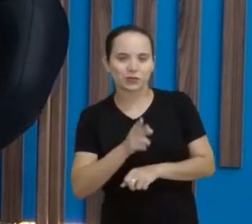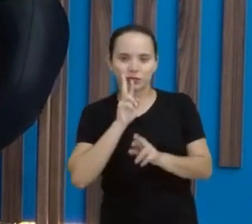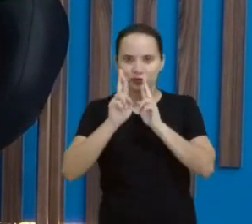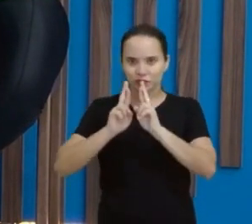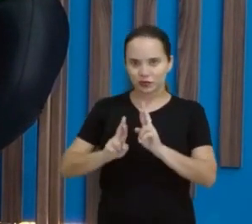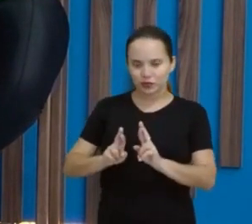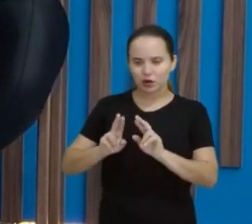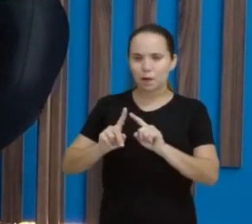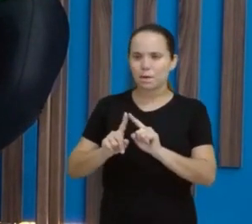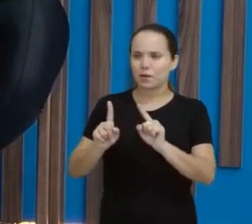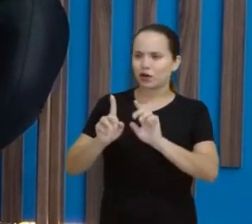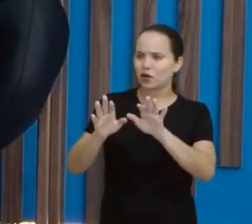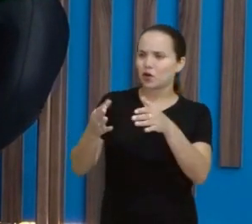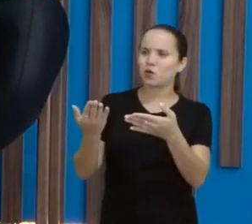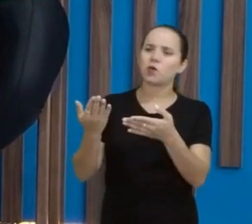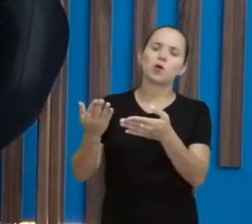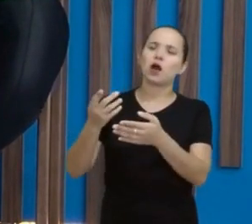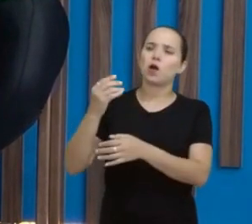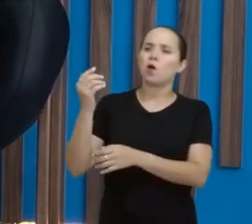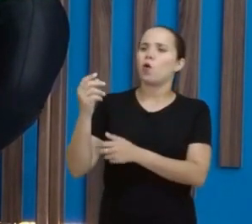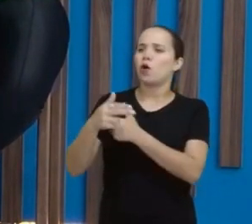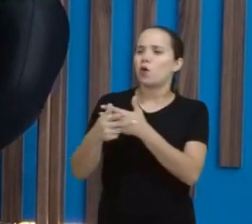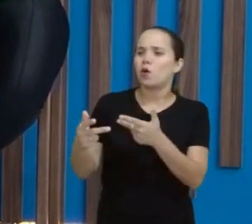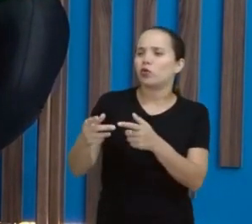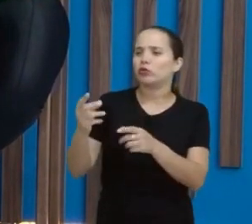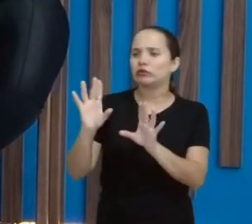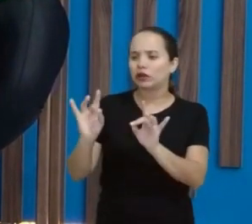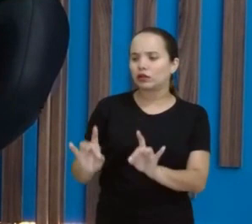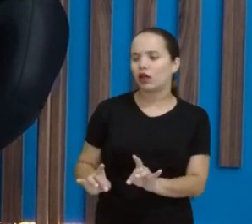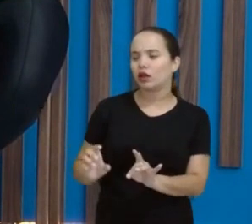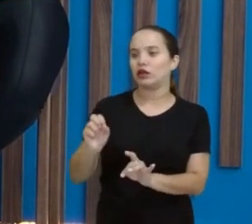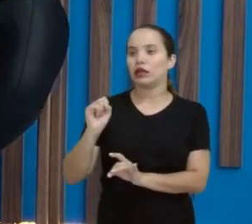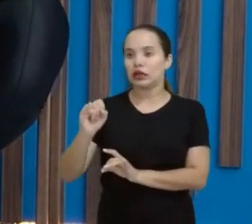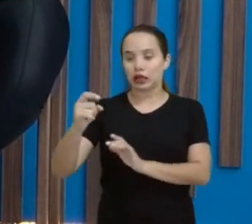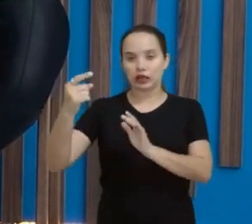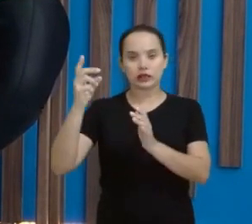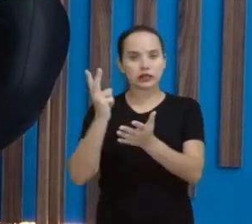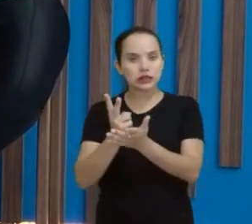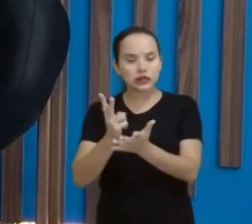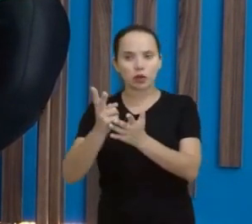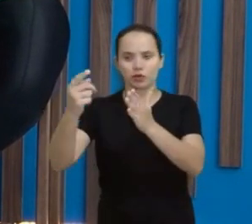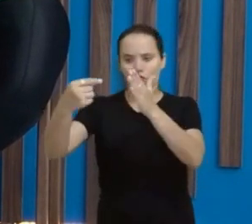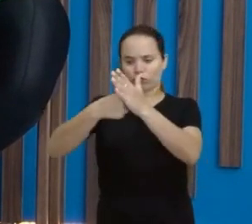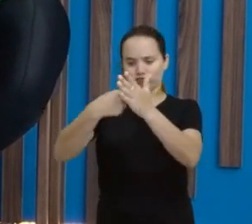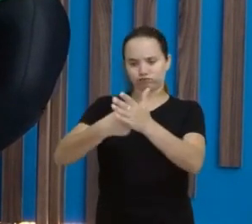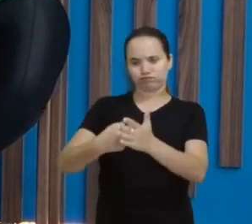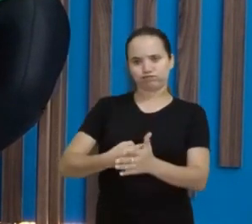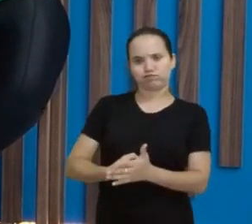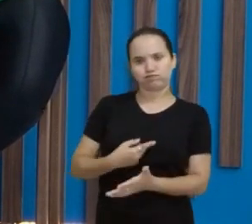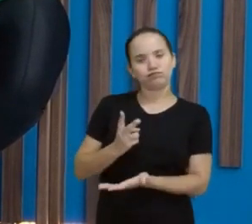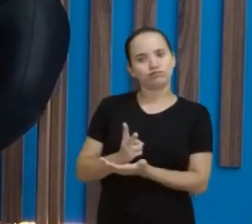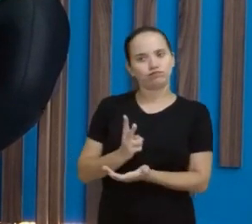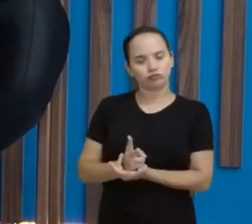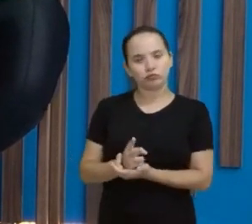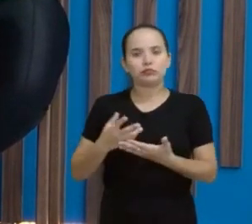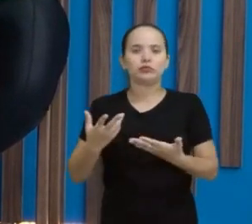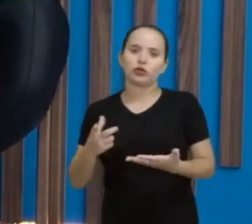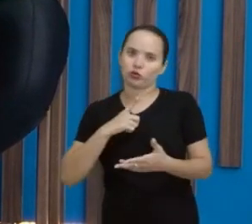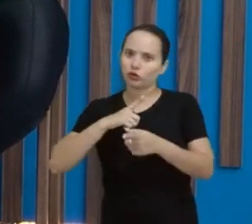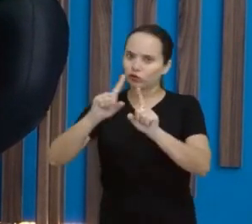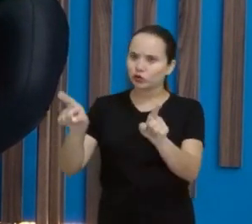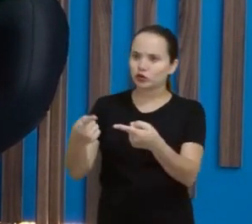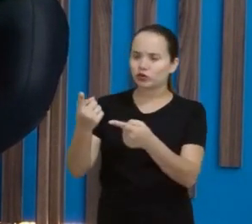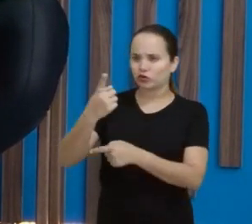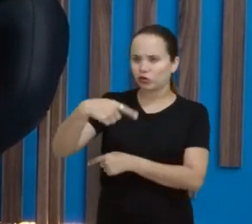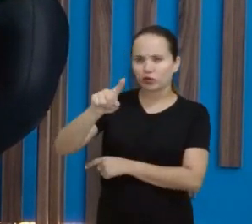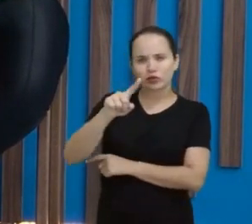é a chave para a gente ter ciência? Se perguntar o tempo todo. Então, a gente passou um desafio para eles, não foi?